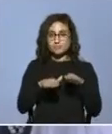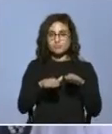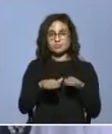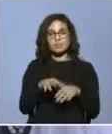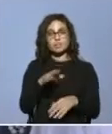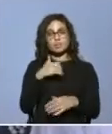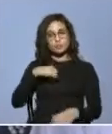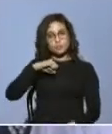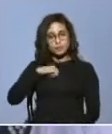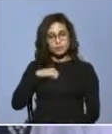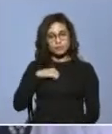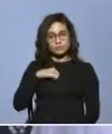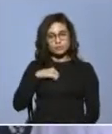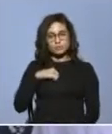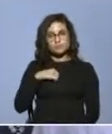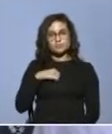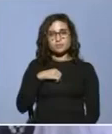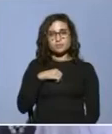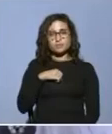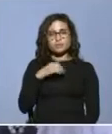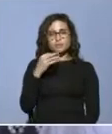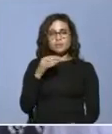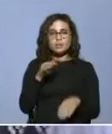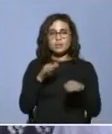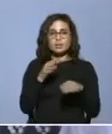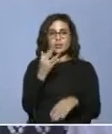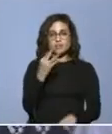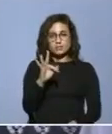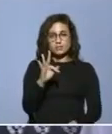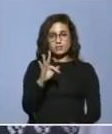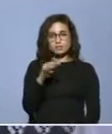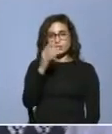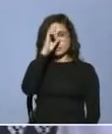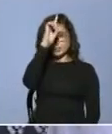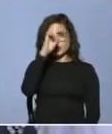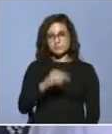Navidad, Joyeux Noël, Frohe Weihnacht.